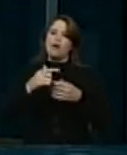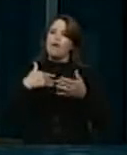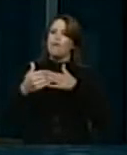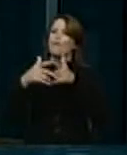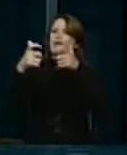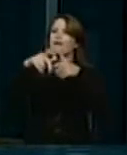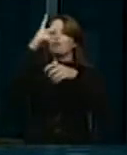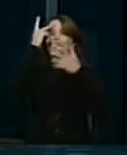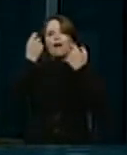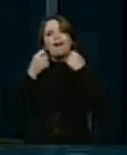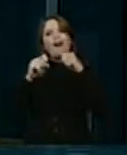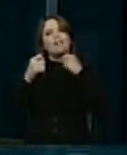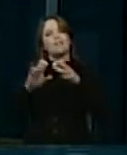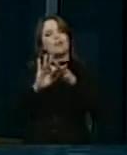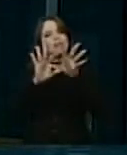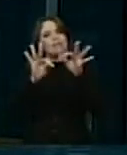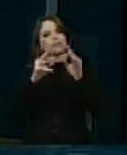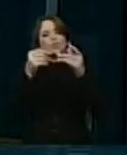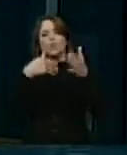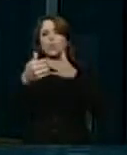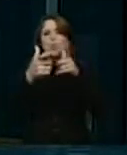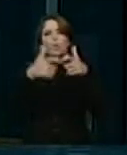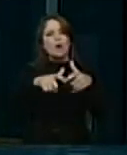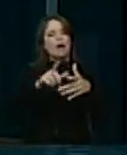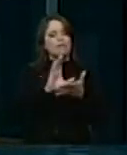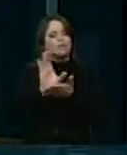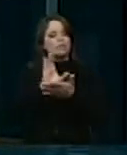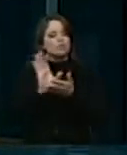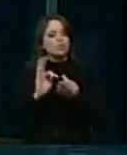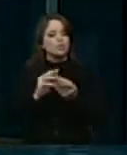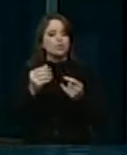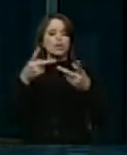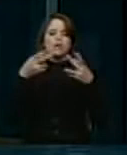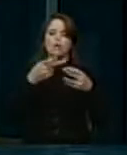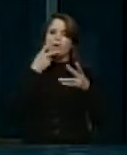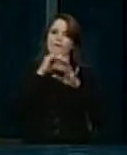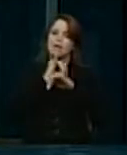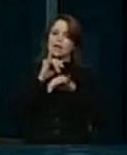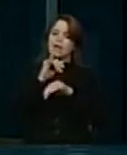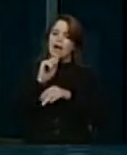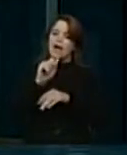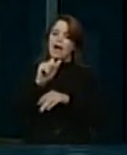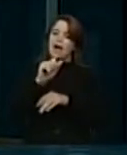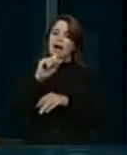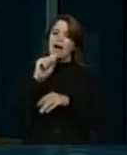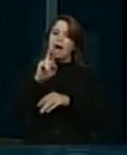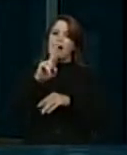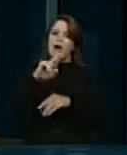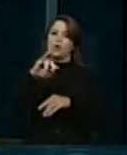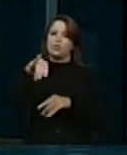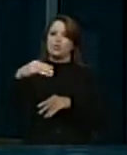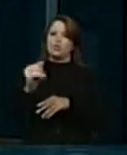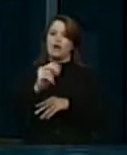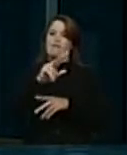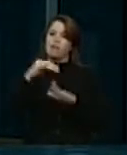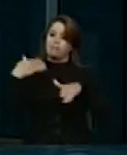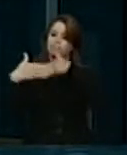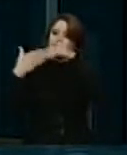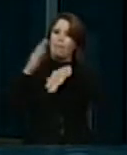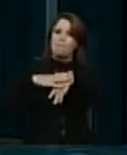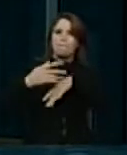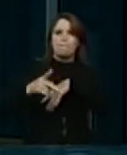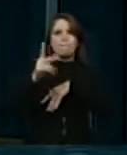livre, enfim, são tantos os investimentos ao mesmo tempo que Arujá e o Alto Tietê vão acelerar ainda mais o